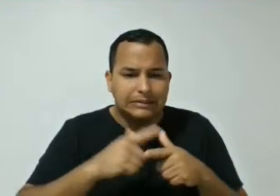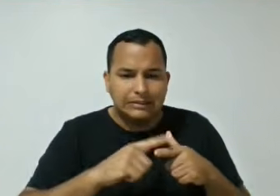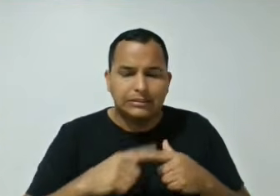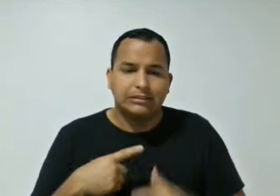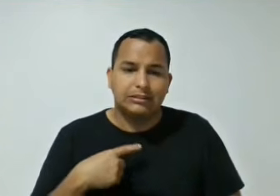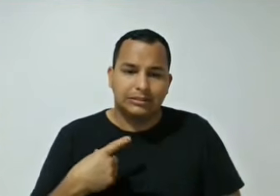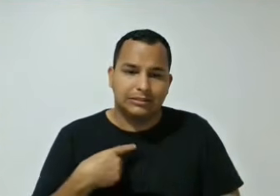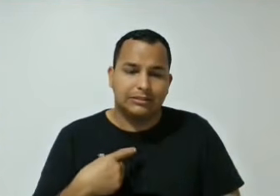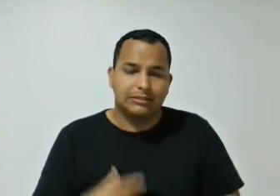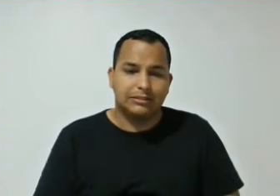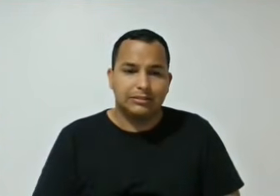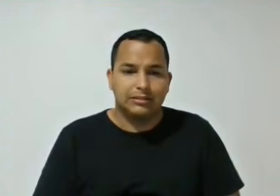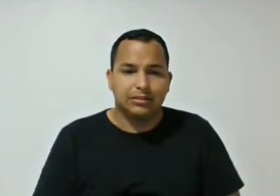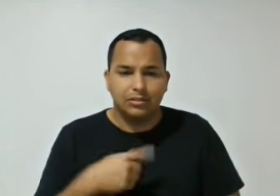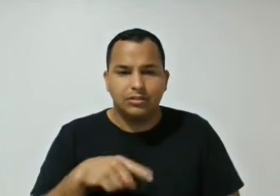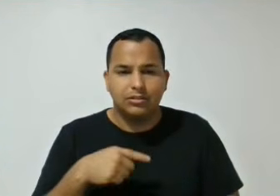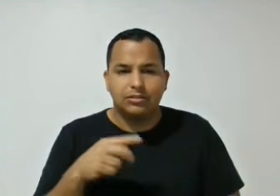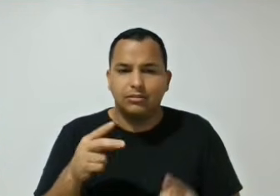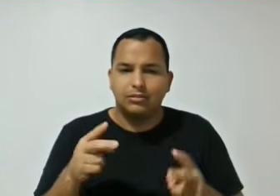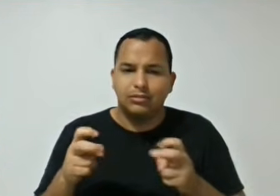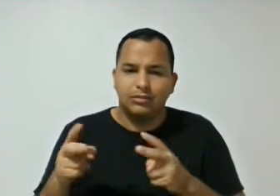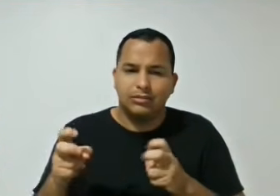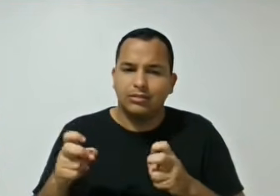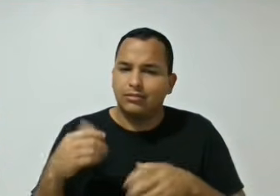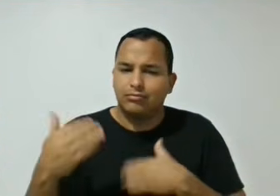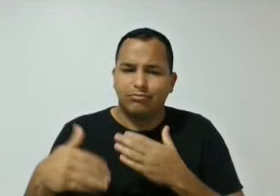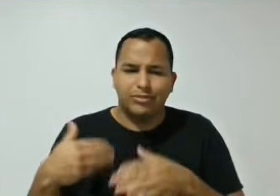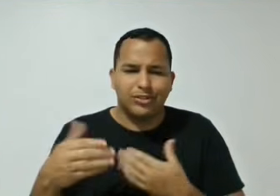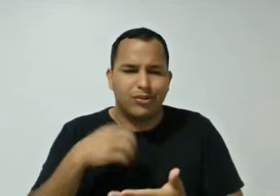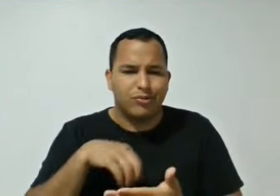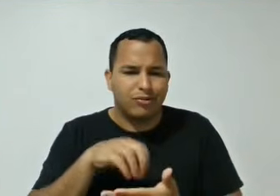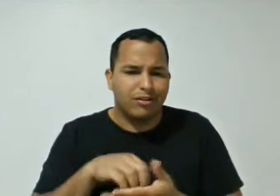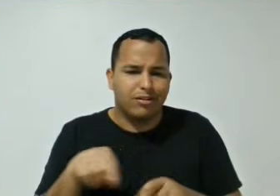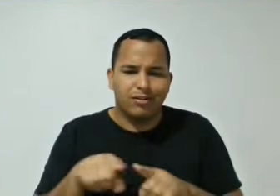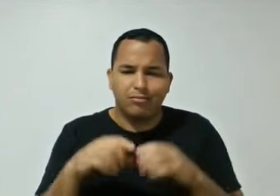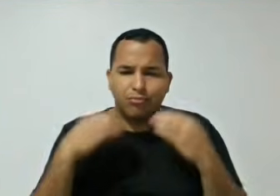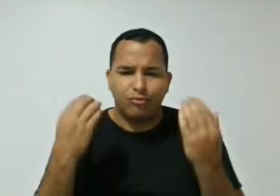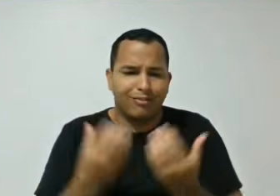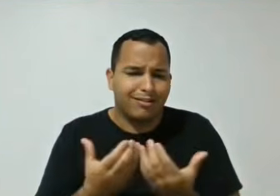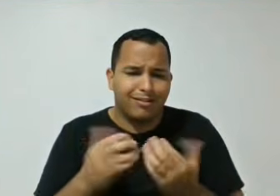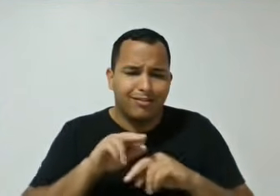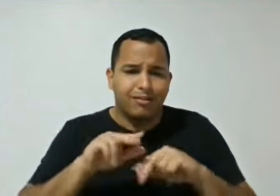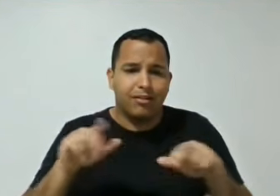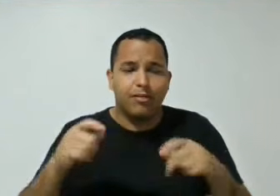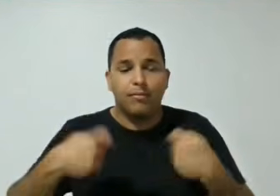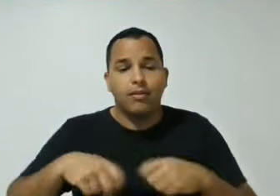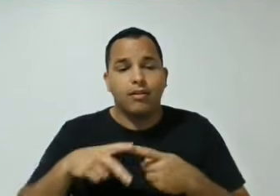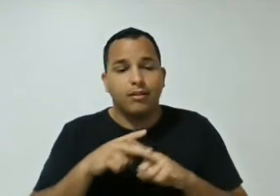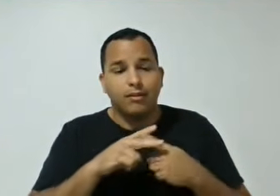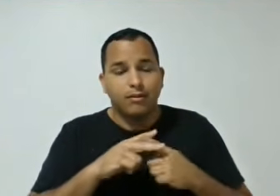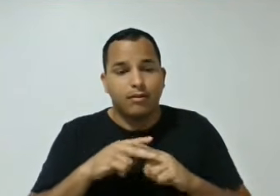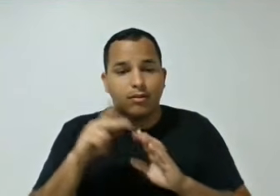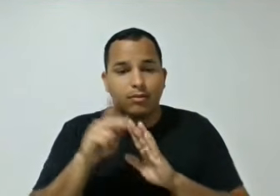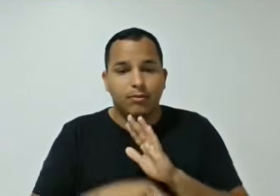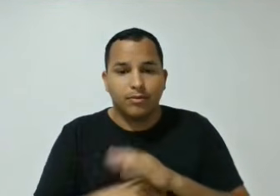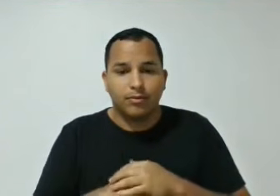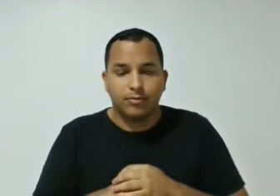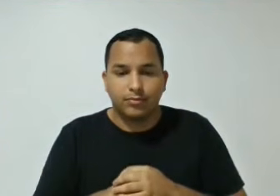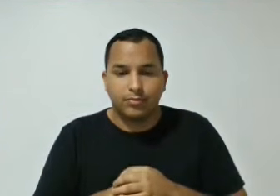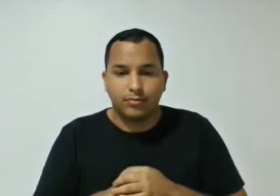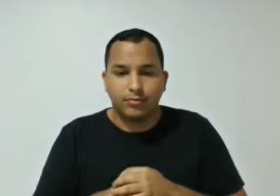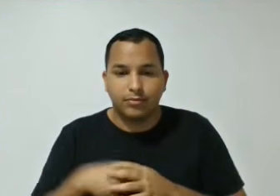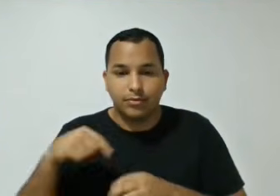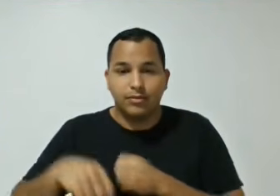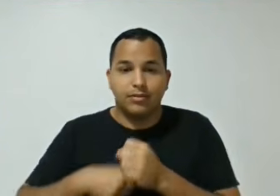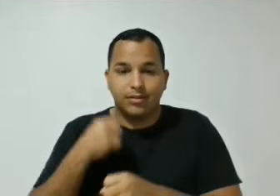vivenciou várias conferências, vários processos, e precisamos da retomada do quadro. Eu vou até citar uma coisa... E esse ano é ano de conferência